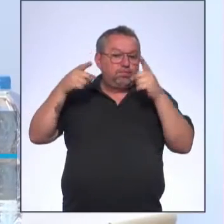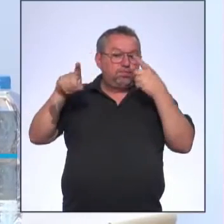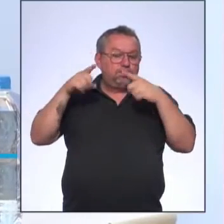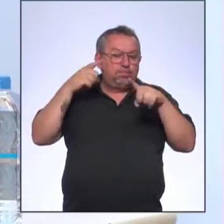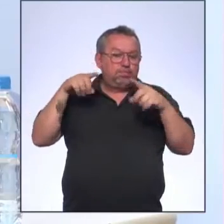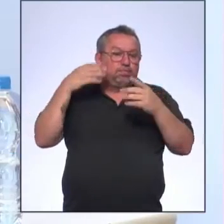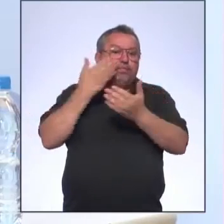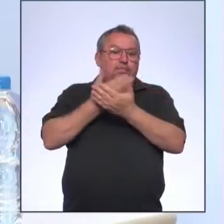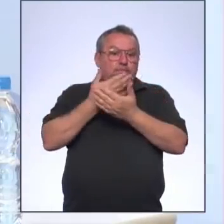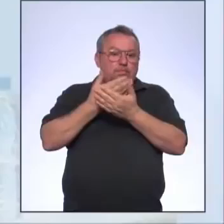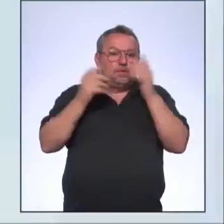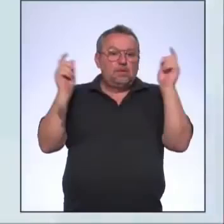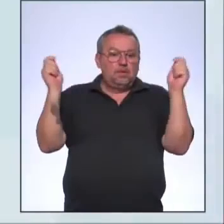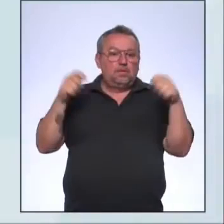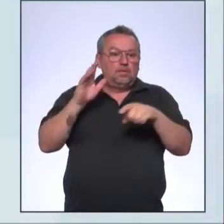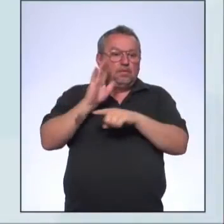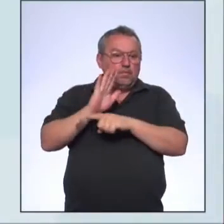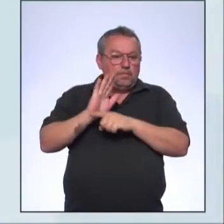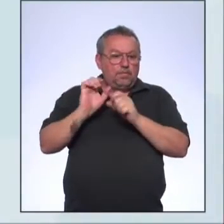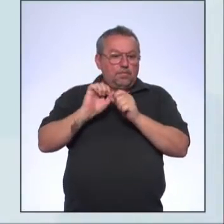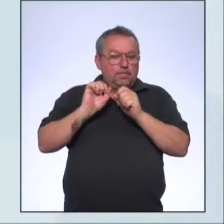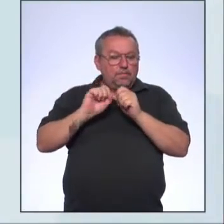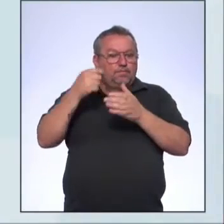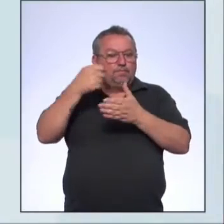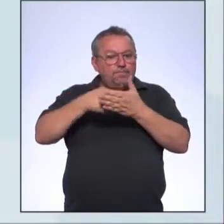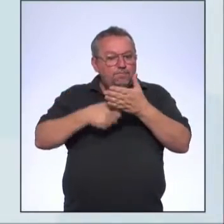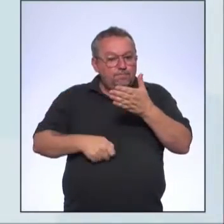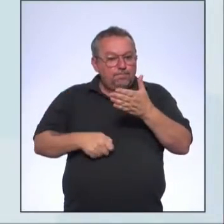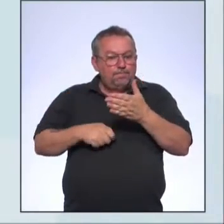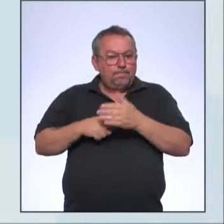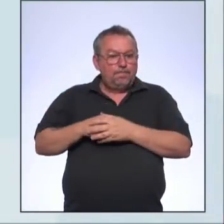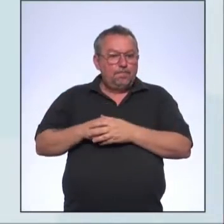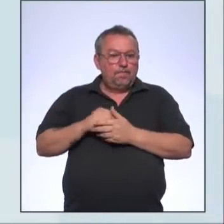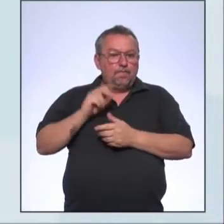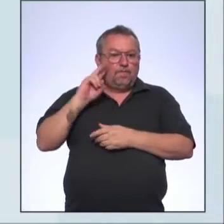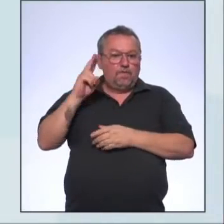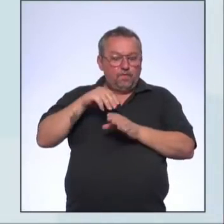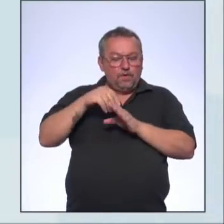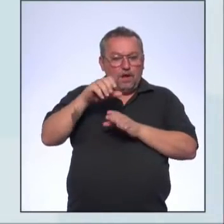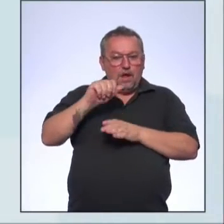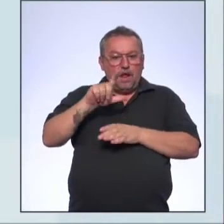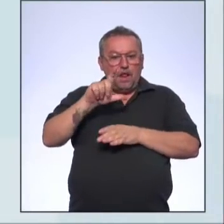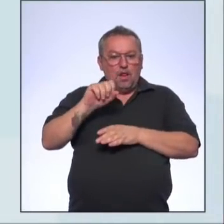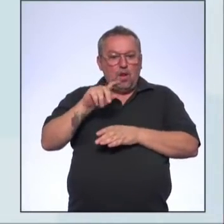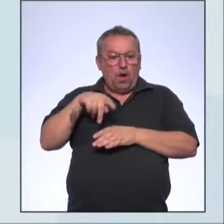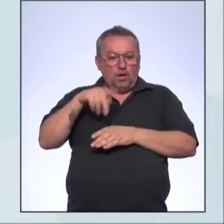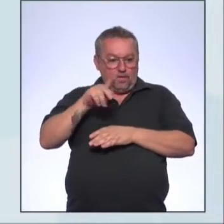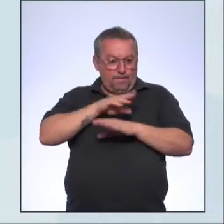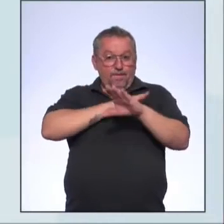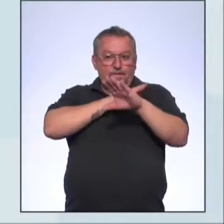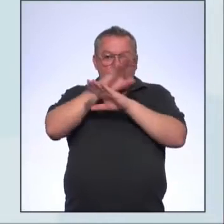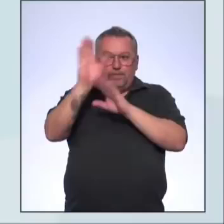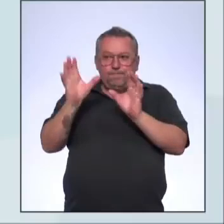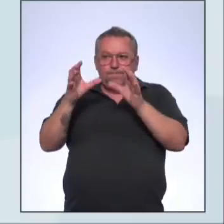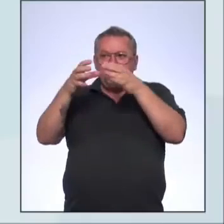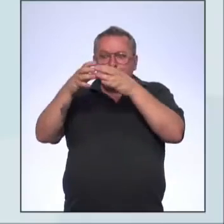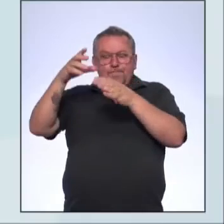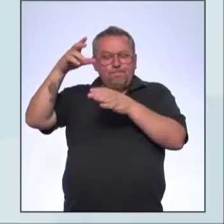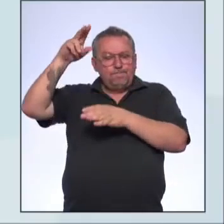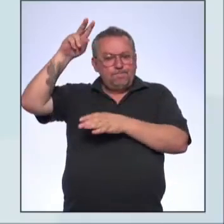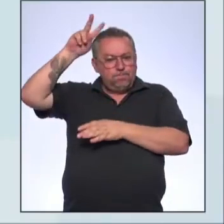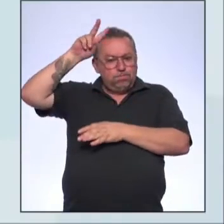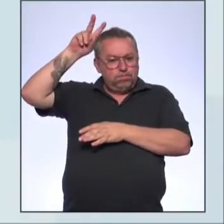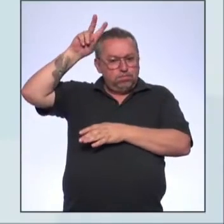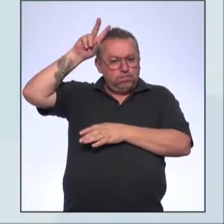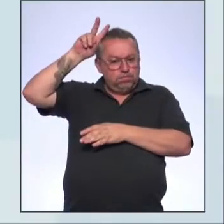estudo poderão ajudar vocês a compor o repertório. Vamos pegar aquela dica do Alok. Então, o Alok foi para uma tribo indígena e fez